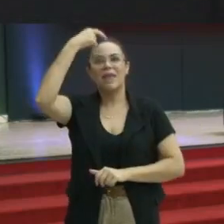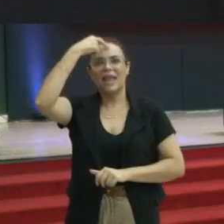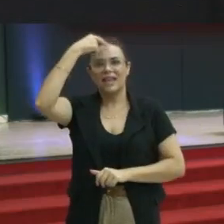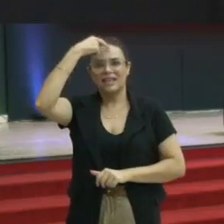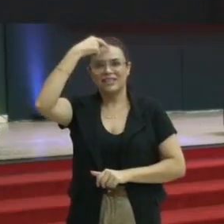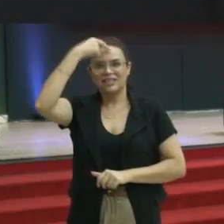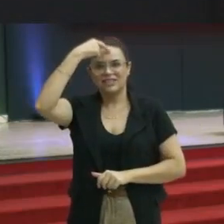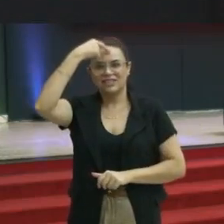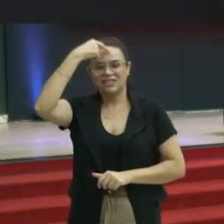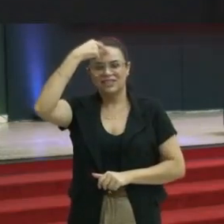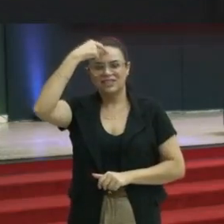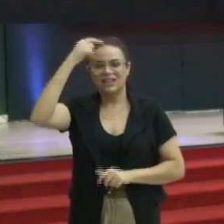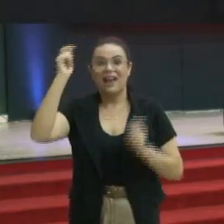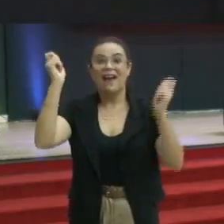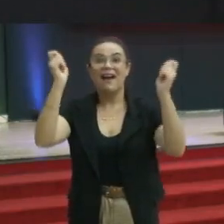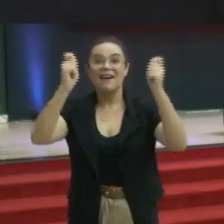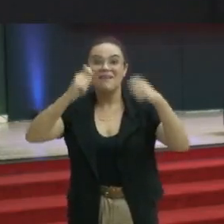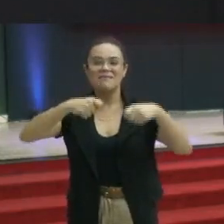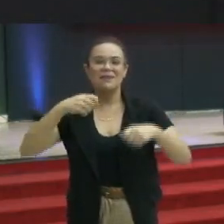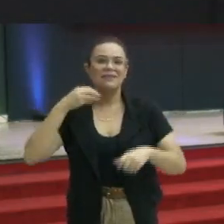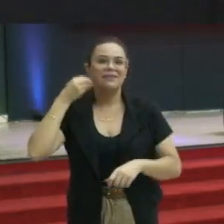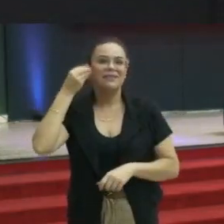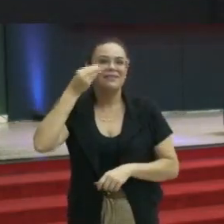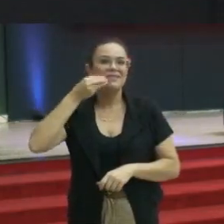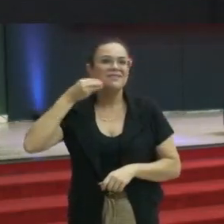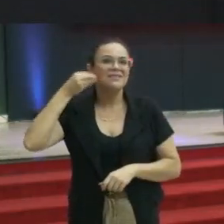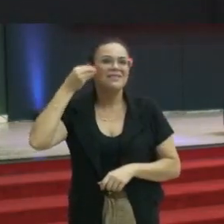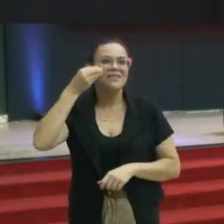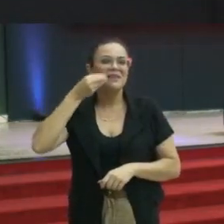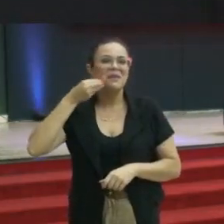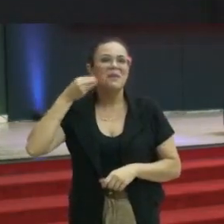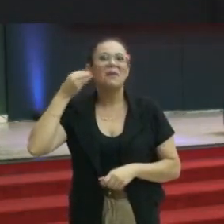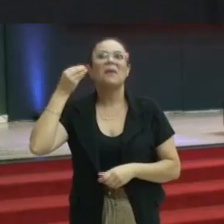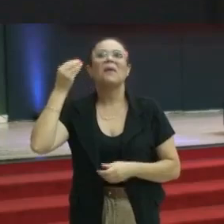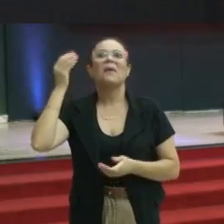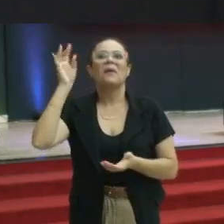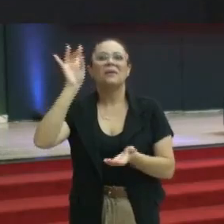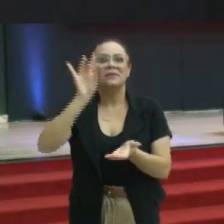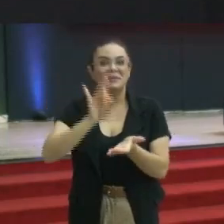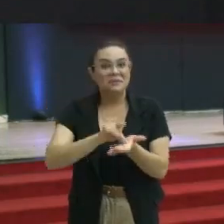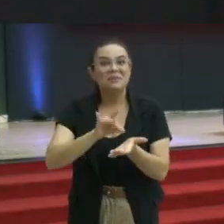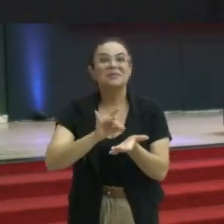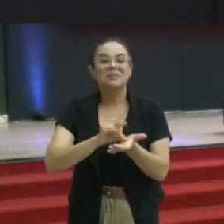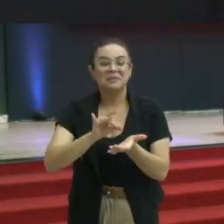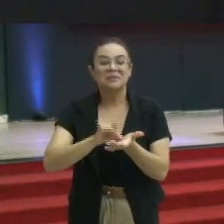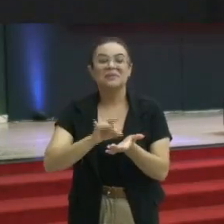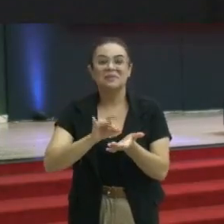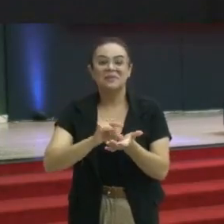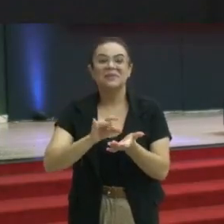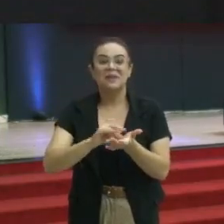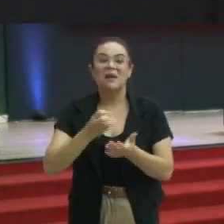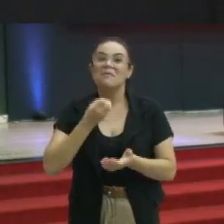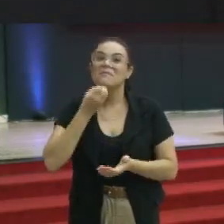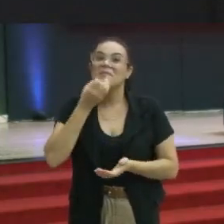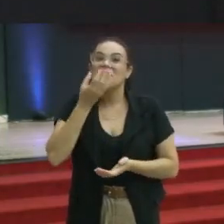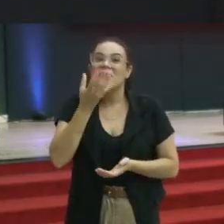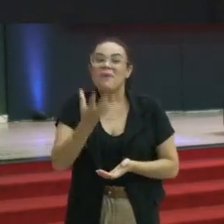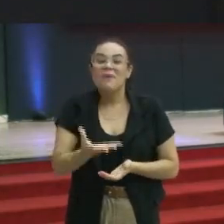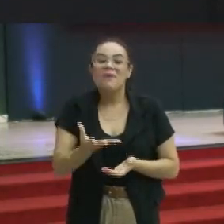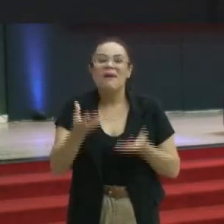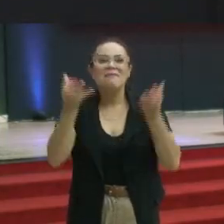que sejam capazes de experimentar e comprovar a boa, agradável e